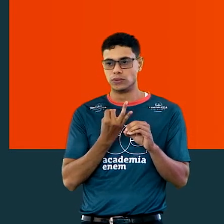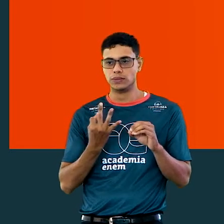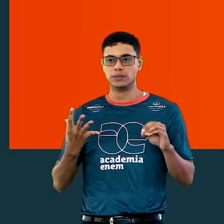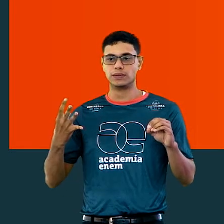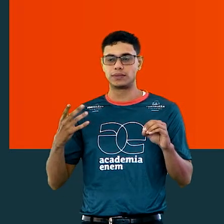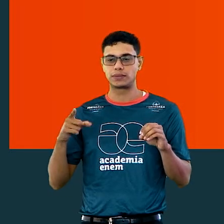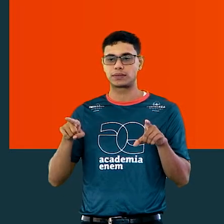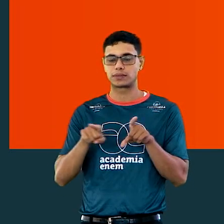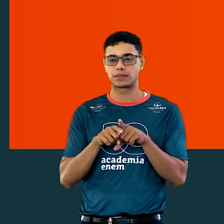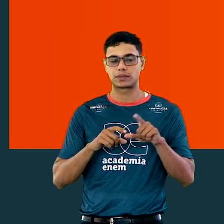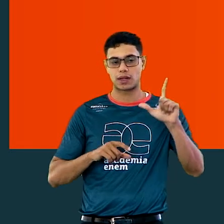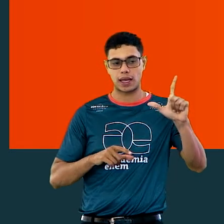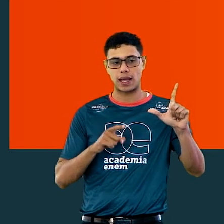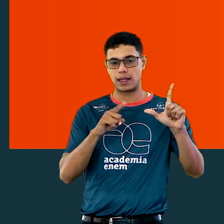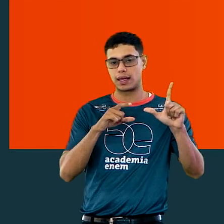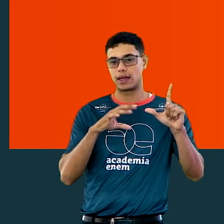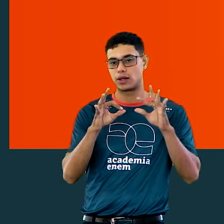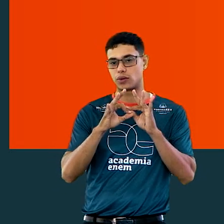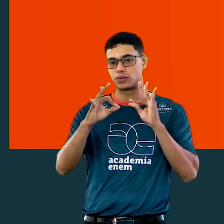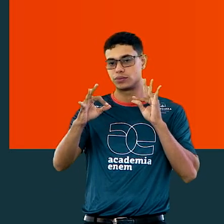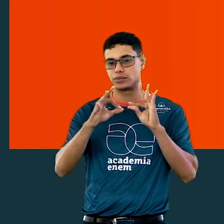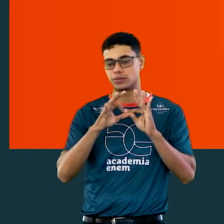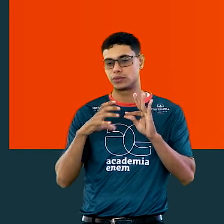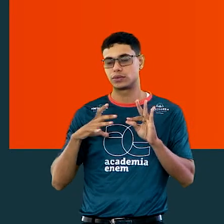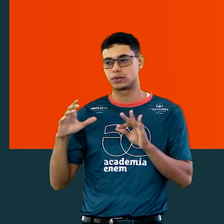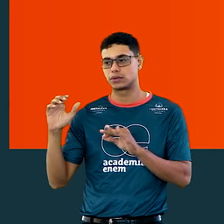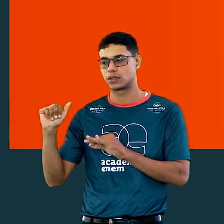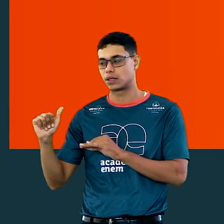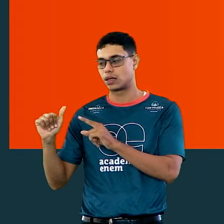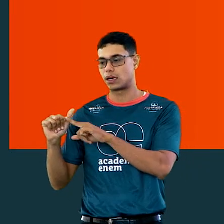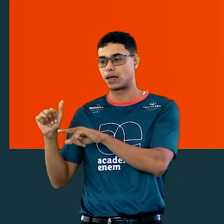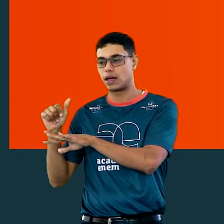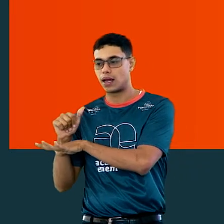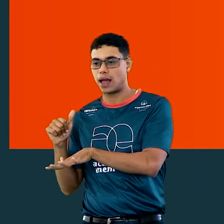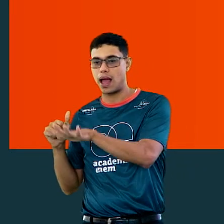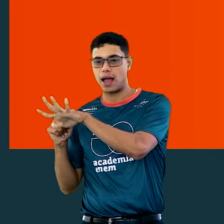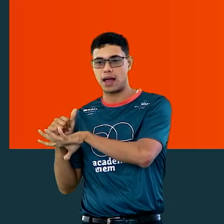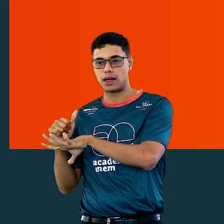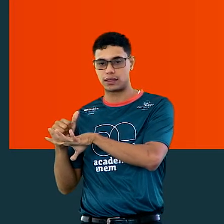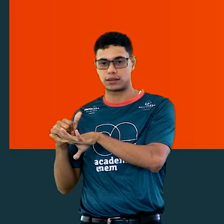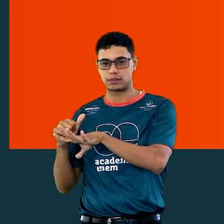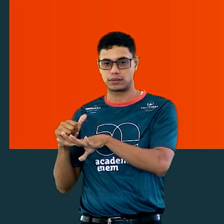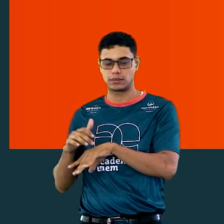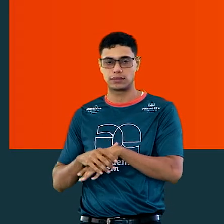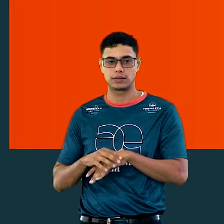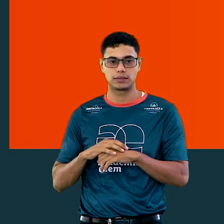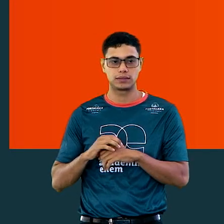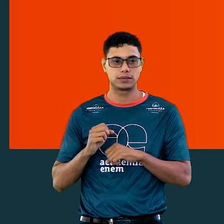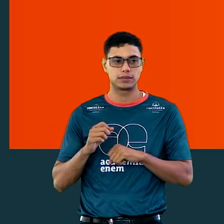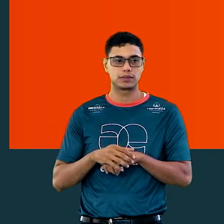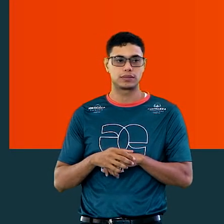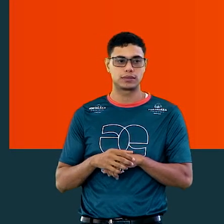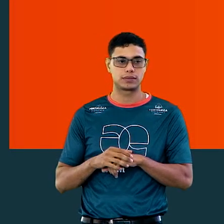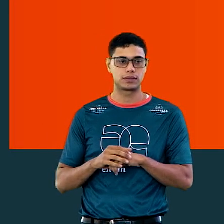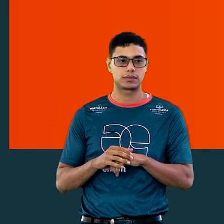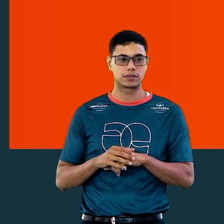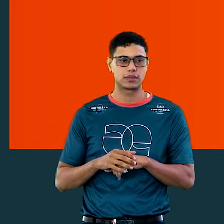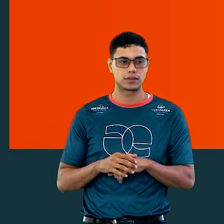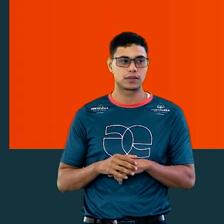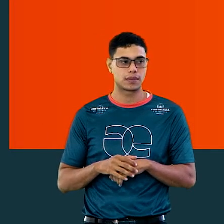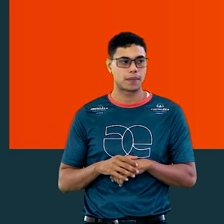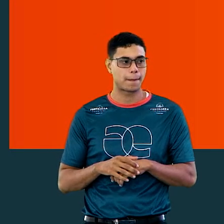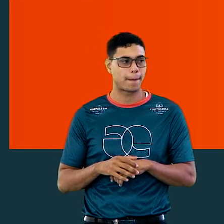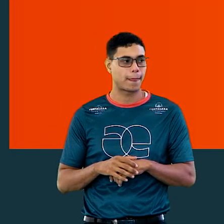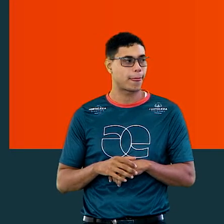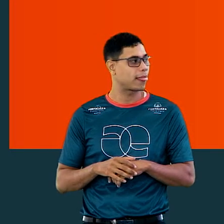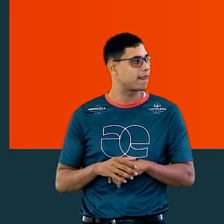L é o comprimento do fio e A área da secção transversal. Show? Show. É uma circunferênciazinha